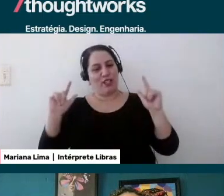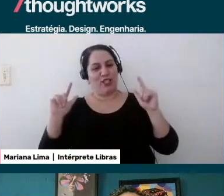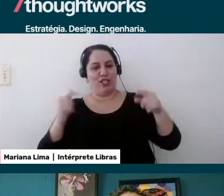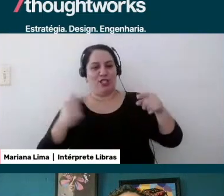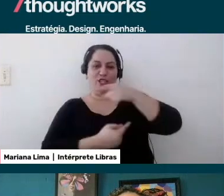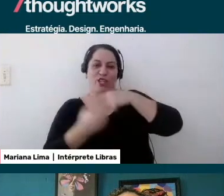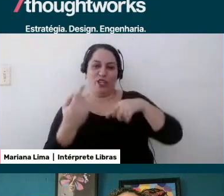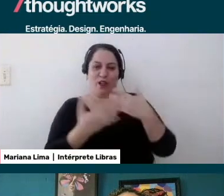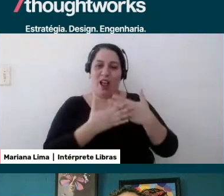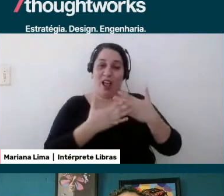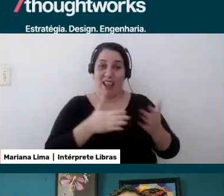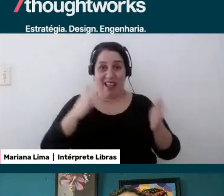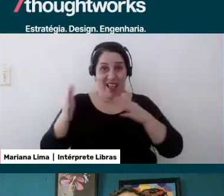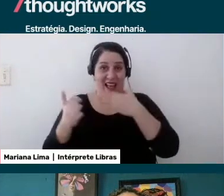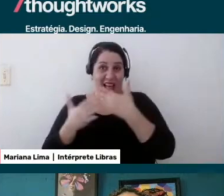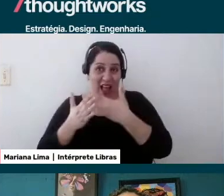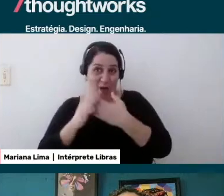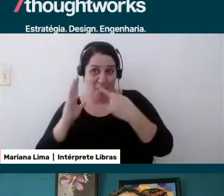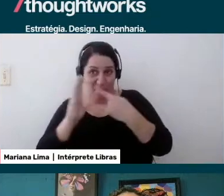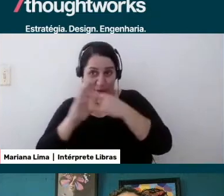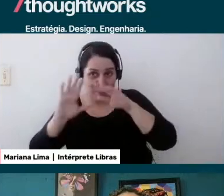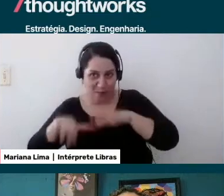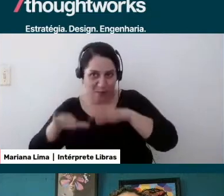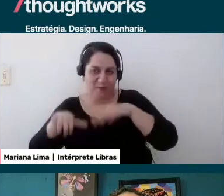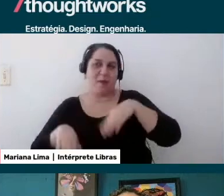que às vezes a aula de programação não consegue ser, sabe?